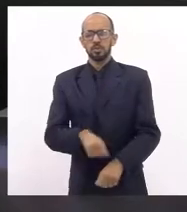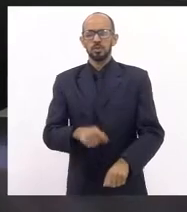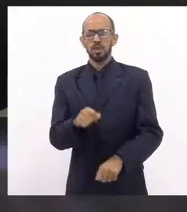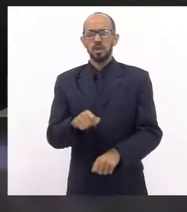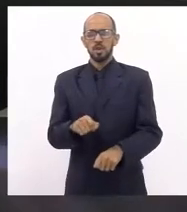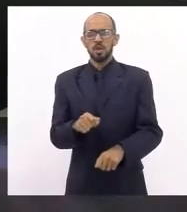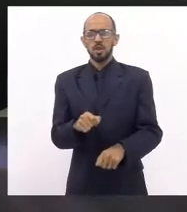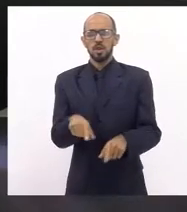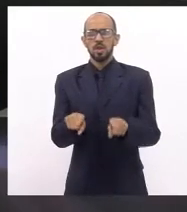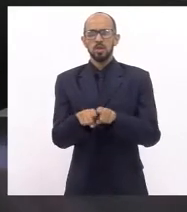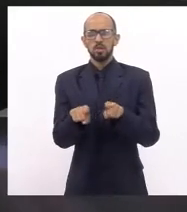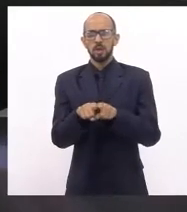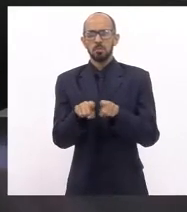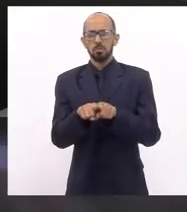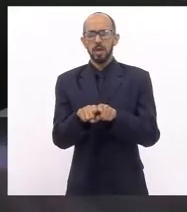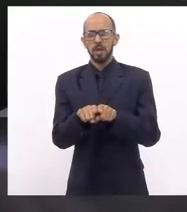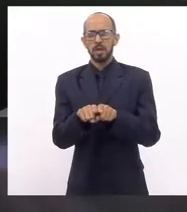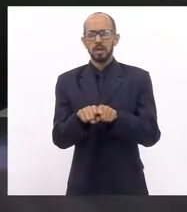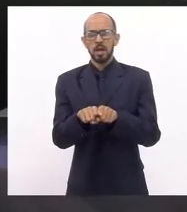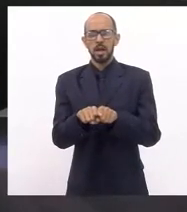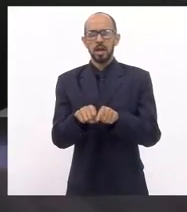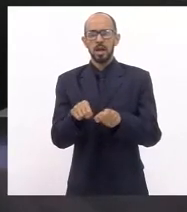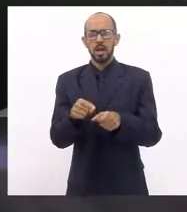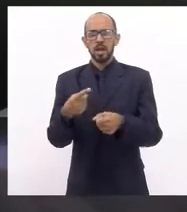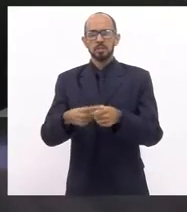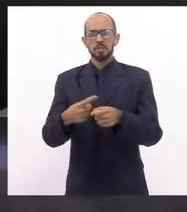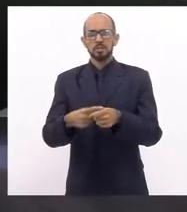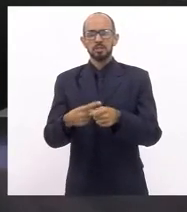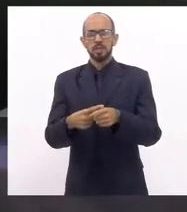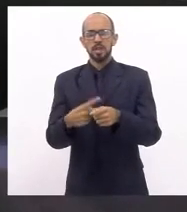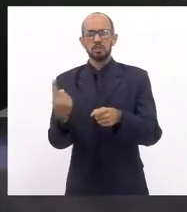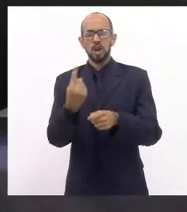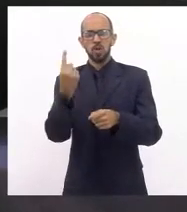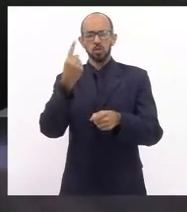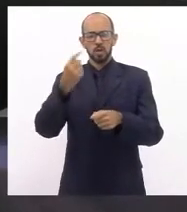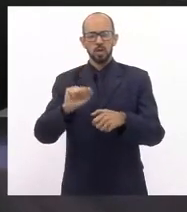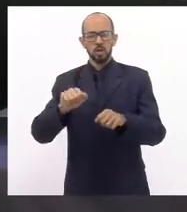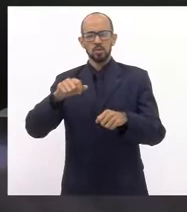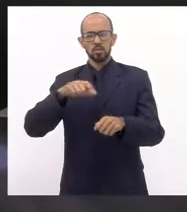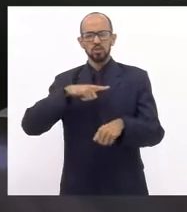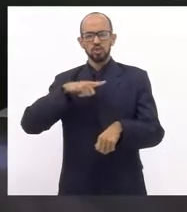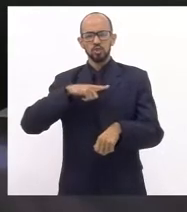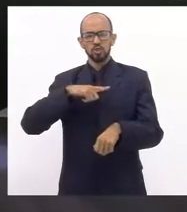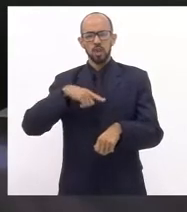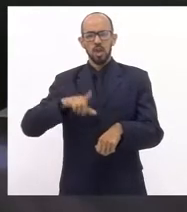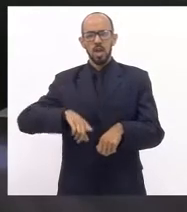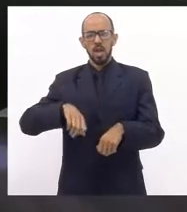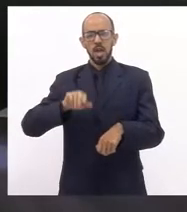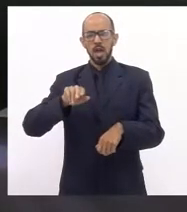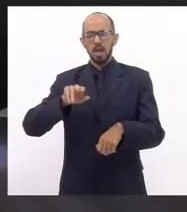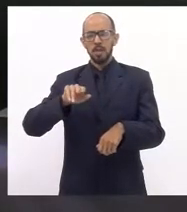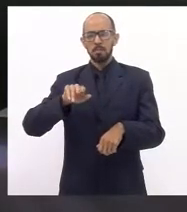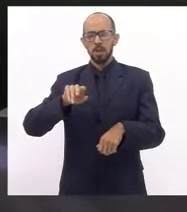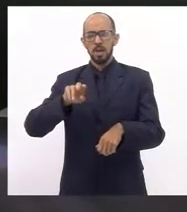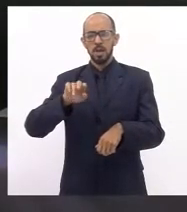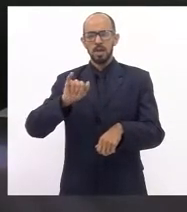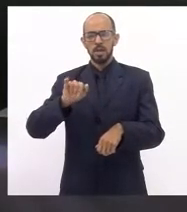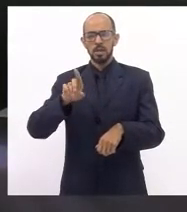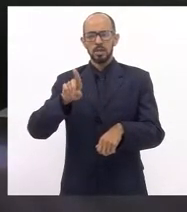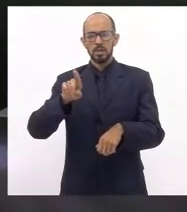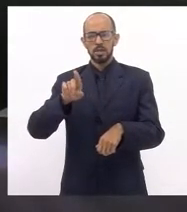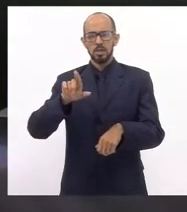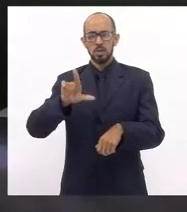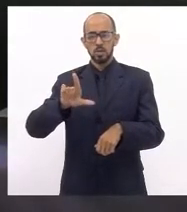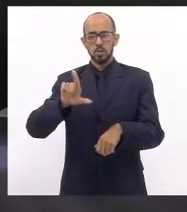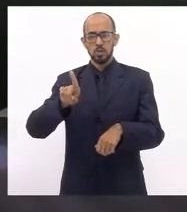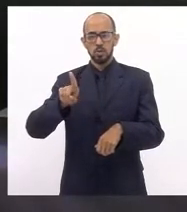na Cidade Alta, que a tia, a dona Hilda, né? É, fazendo esse trabalho, irmã Hilda, ela... Fica de pé, irmão,